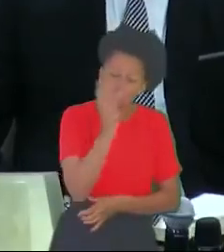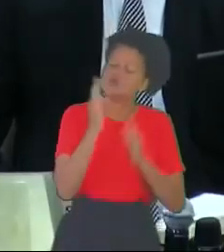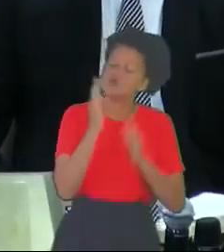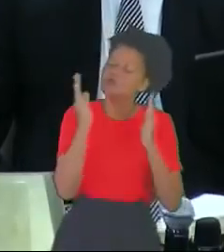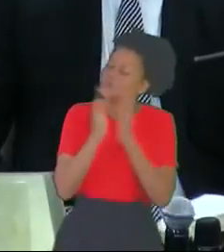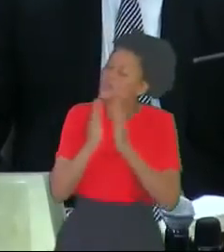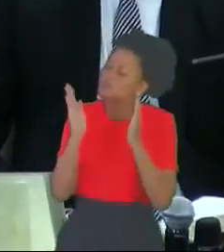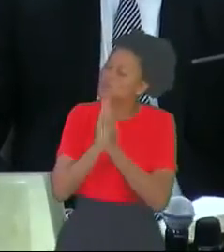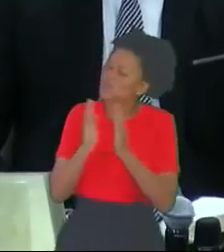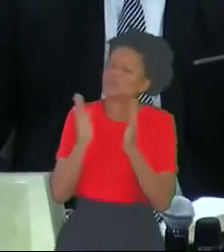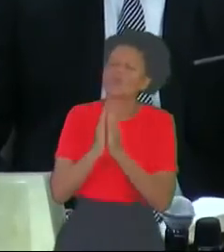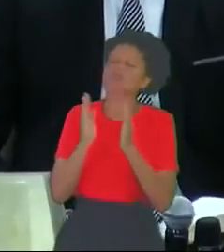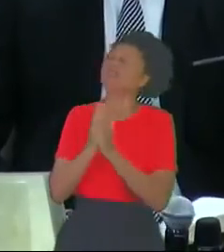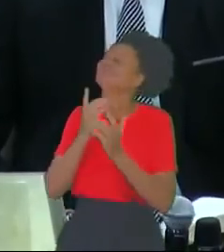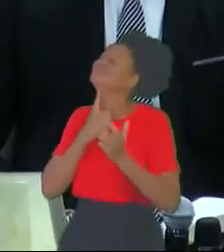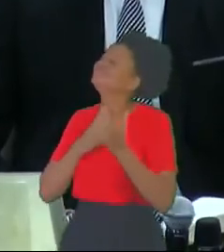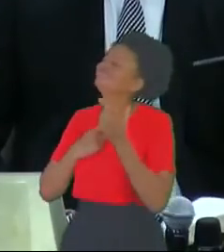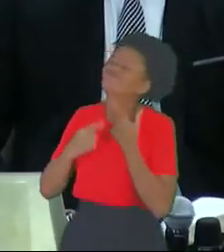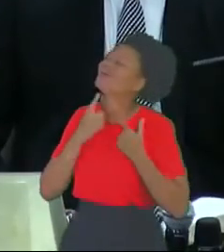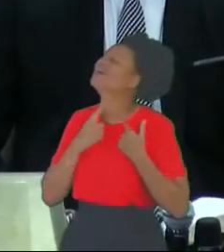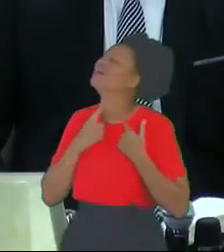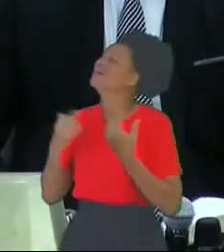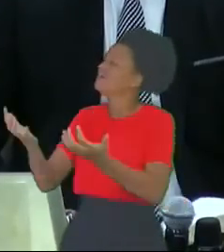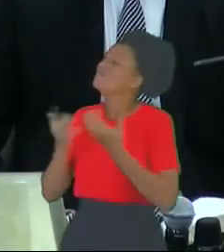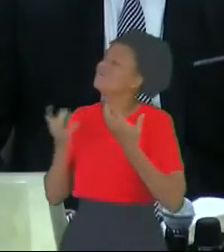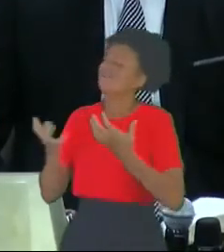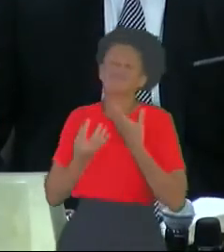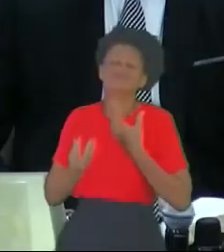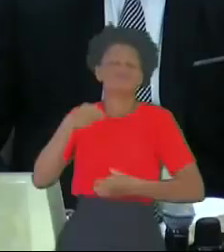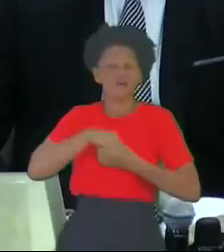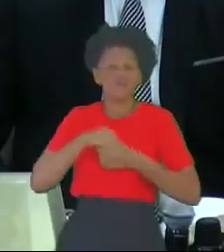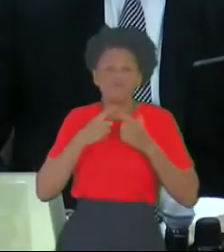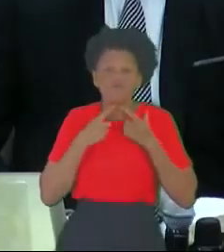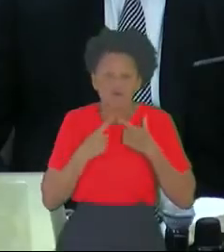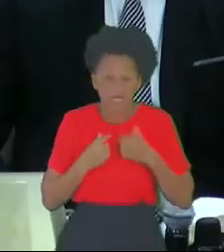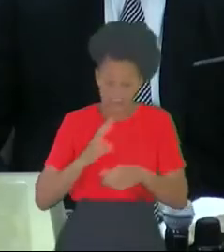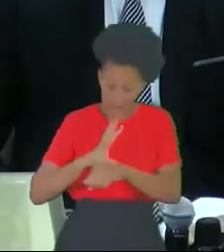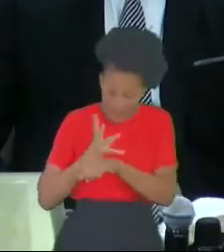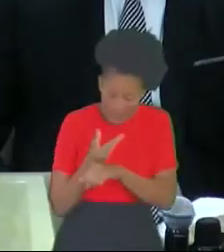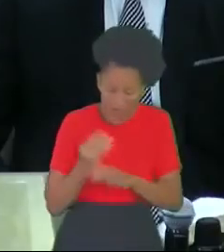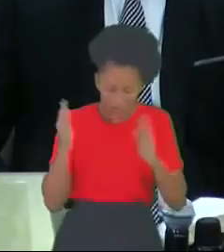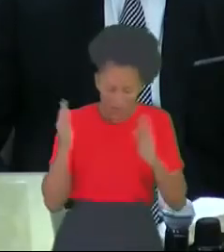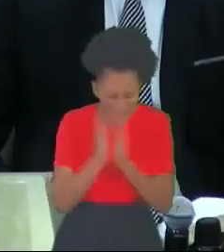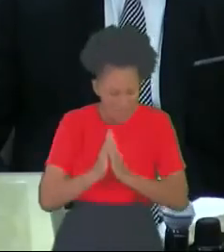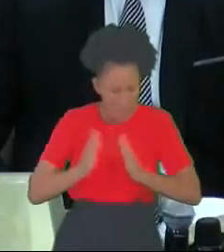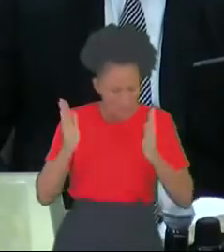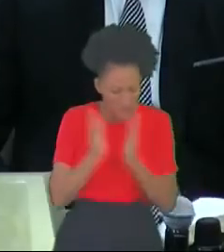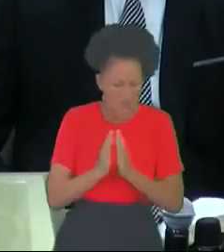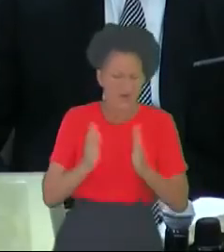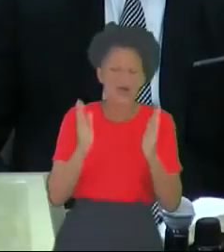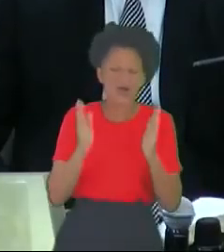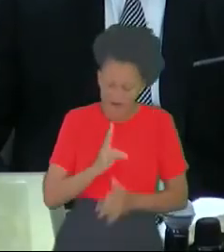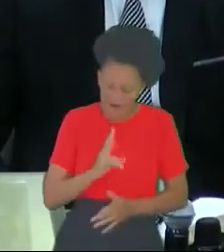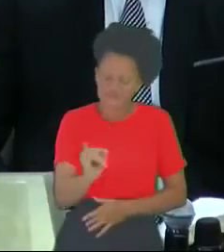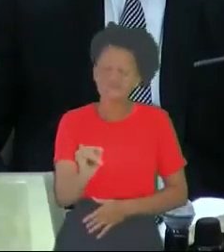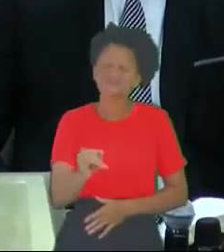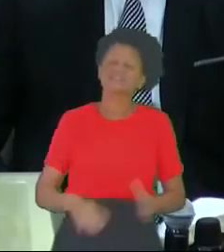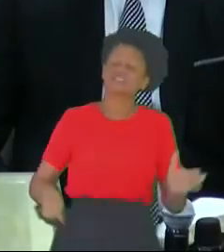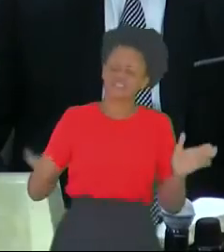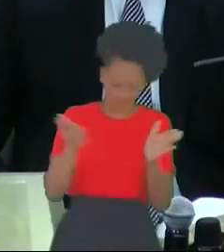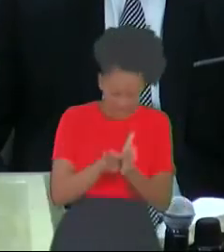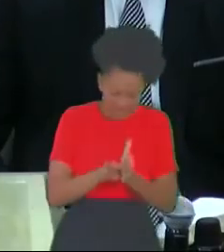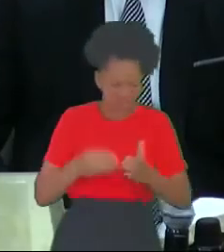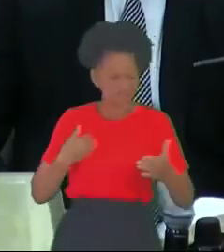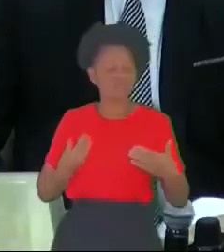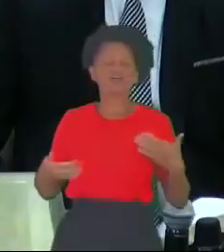que a noiva anele, ele quer que a noiva deseje. Se a igreja começar a orar, ele vai dizer: eu cheguei, eu cheguei,